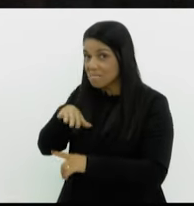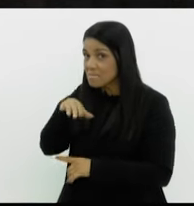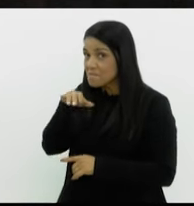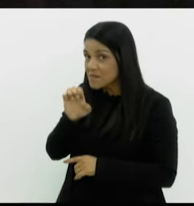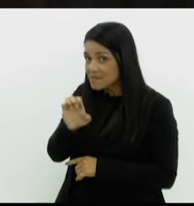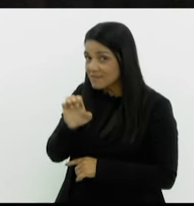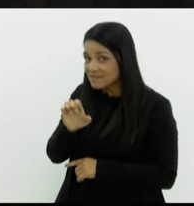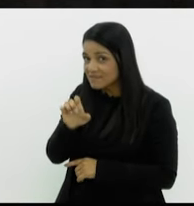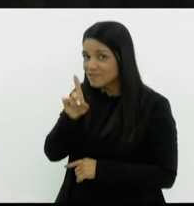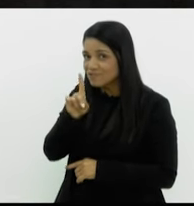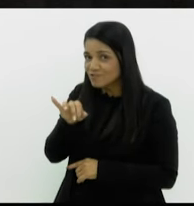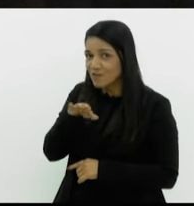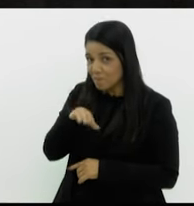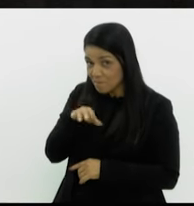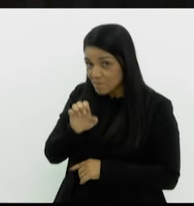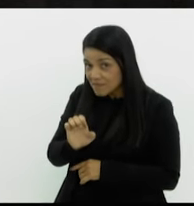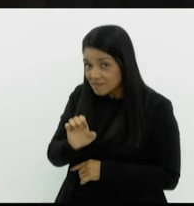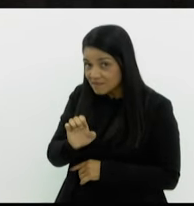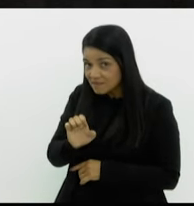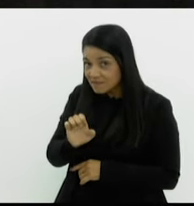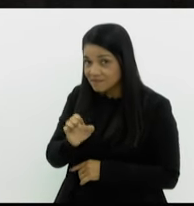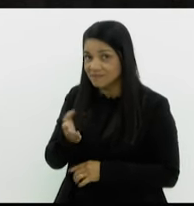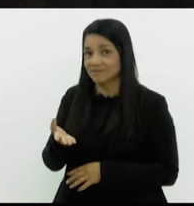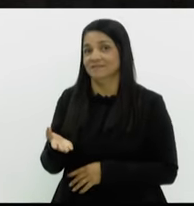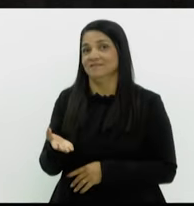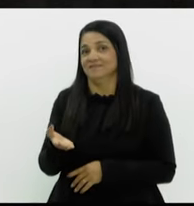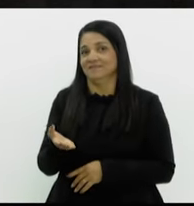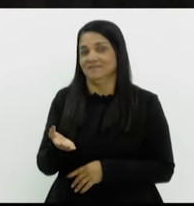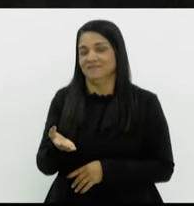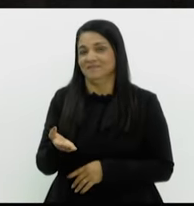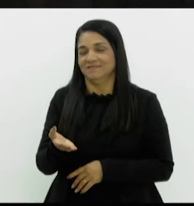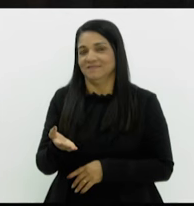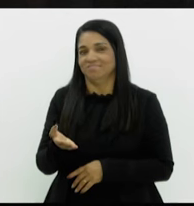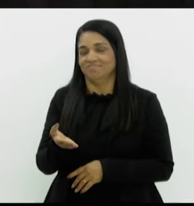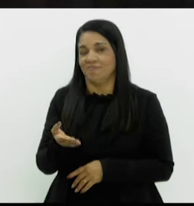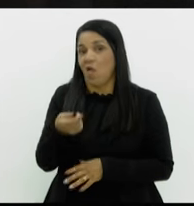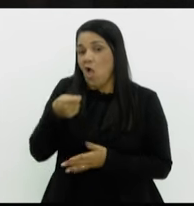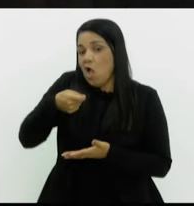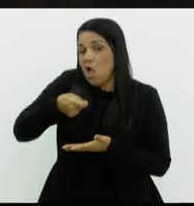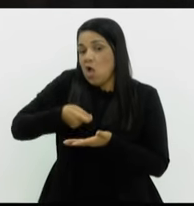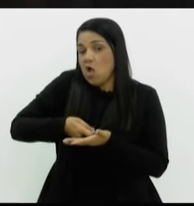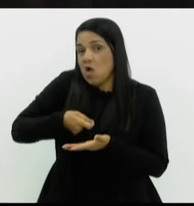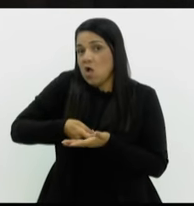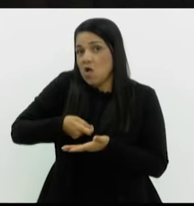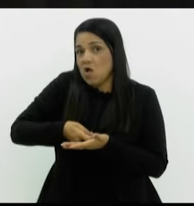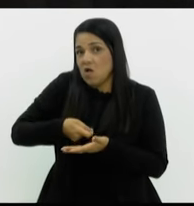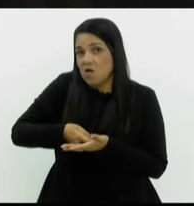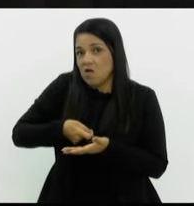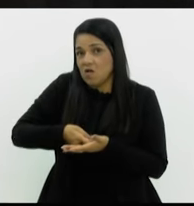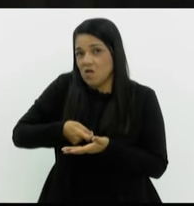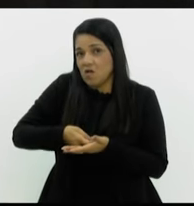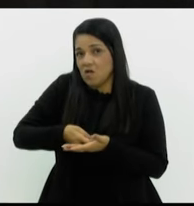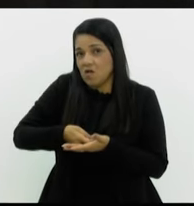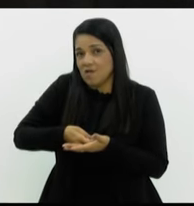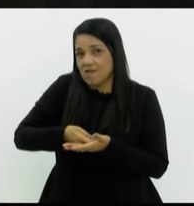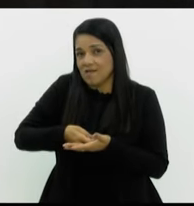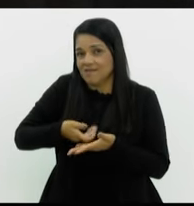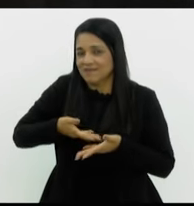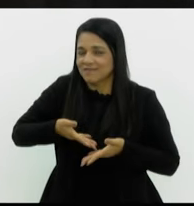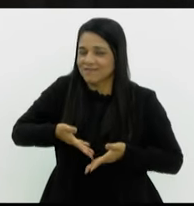Mães é como quase um dever de quem nasceu de uma